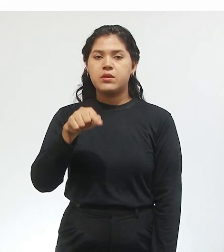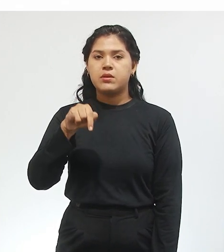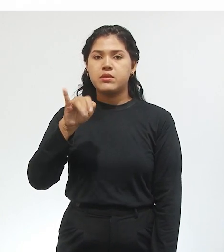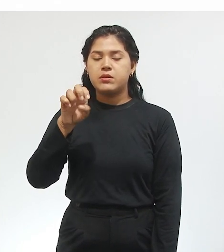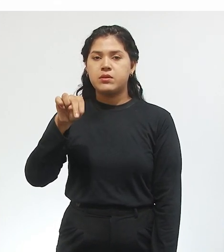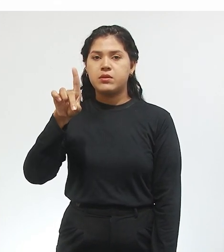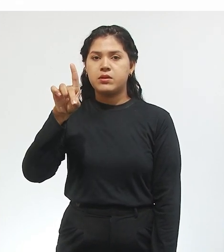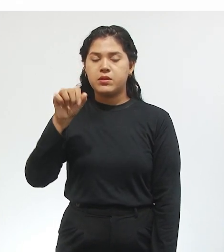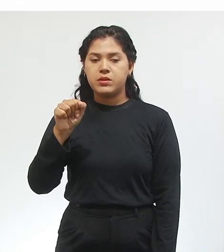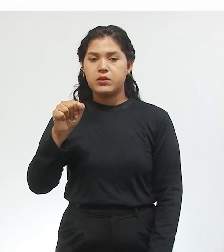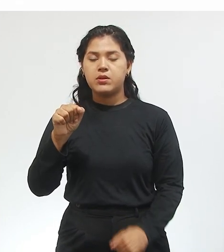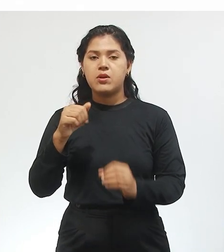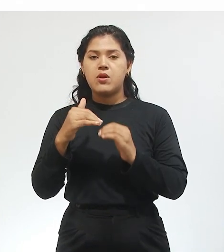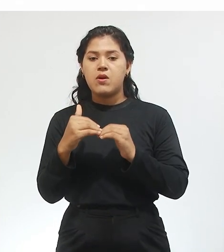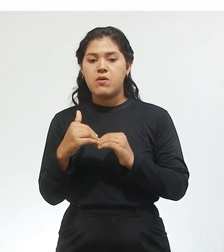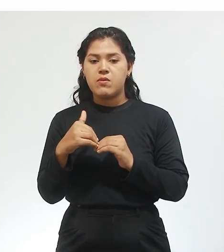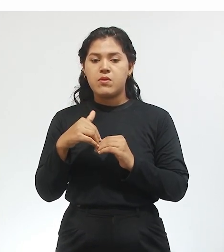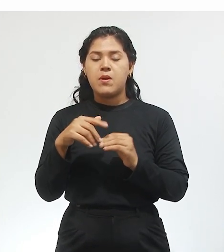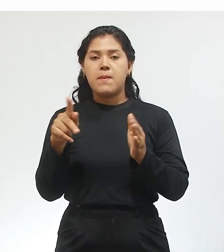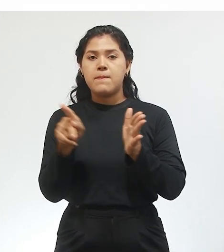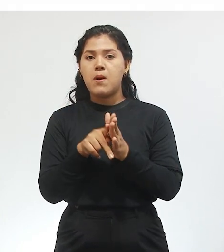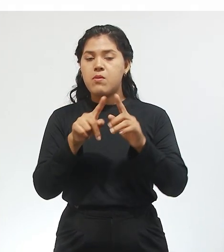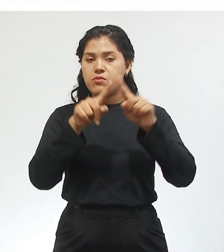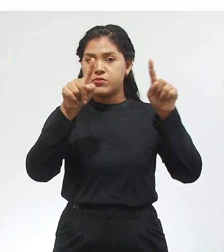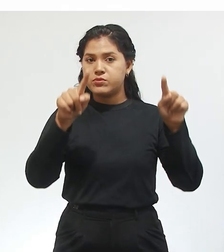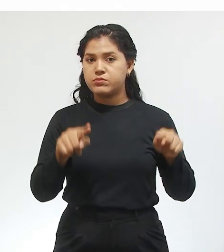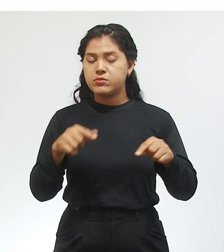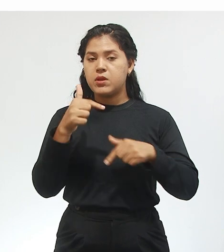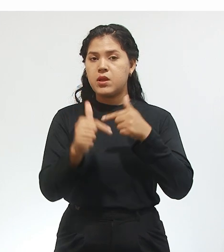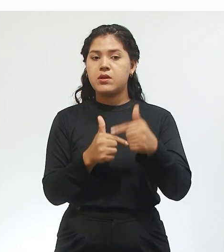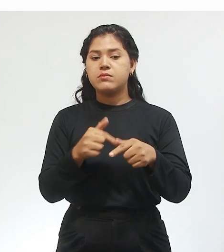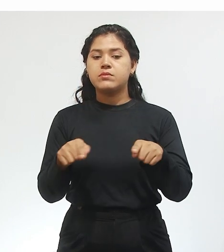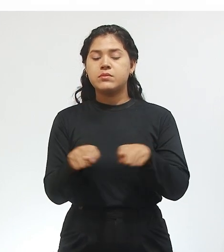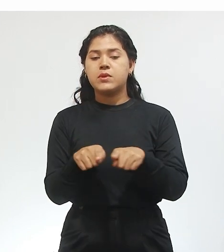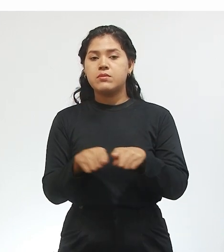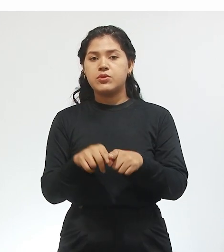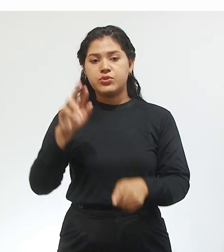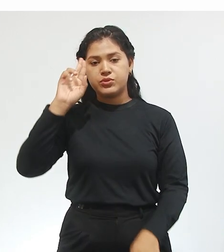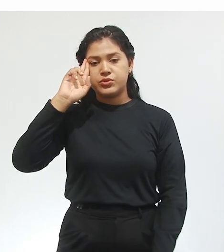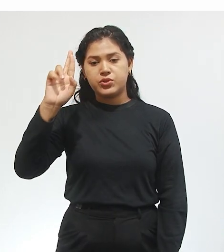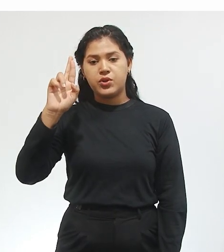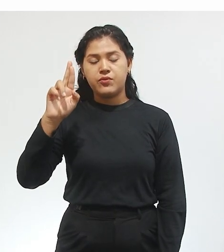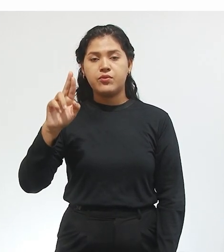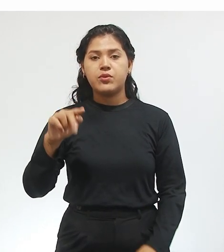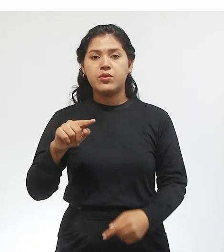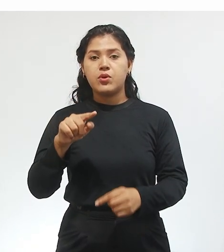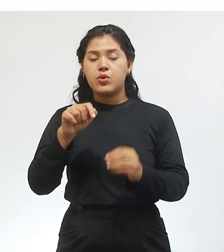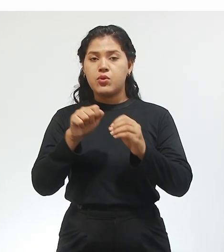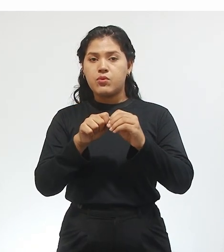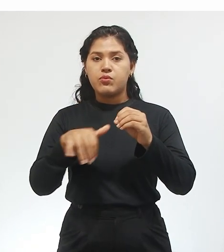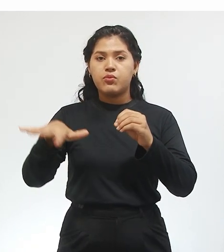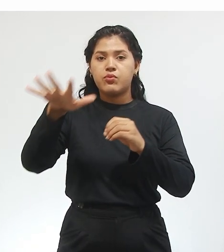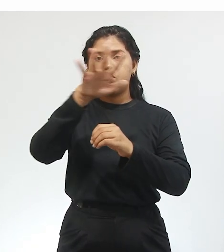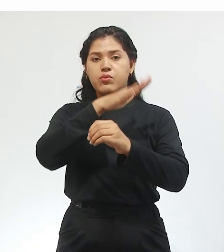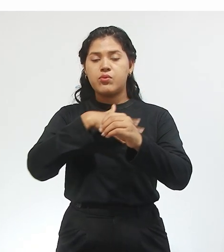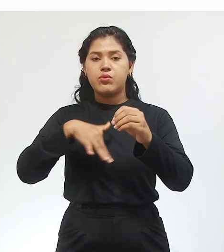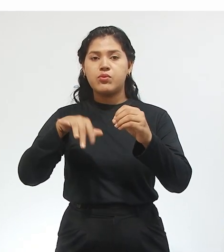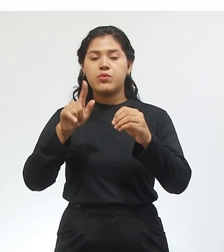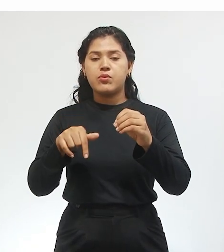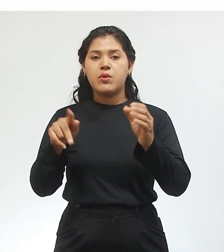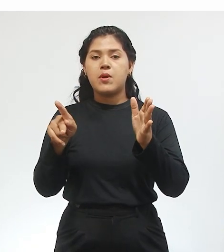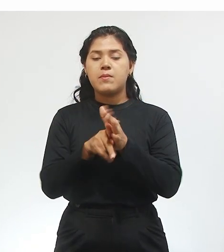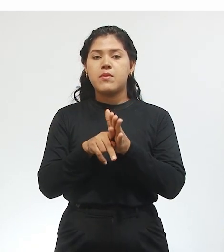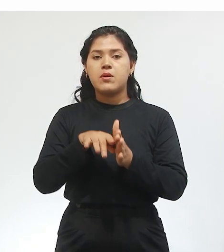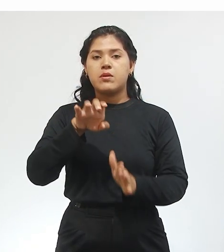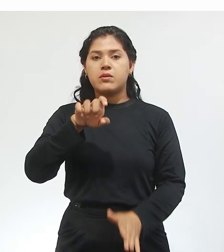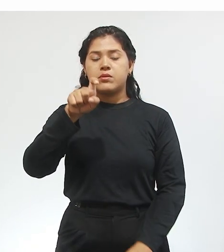faz, que seriam os funcionários proprietários, e todos esses seriam o quê? Os externos,